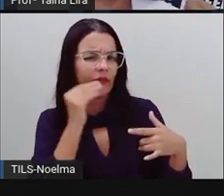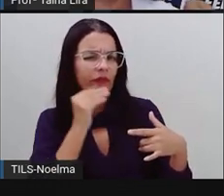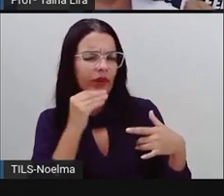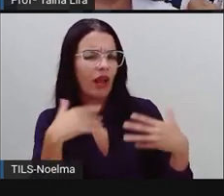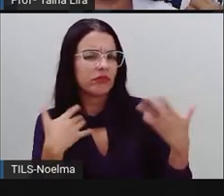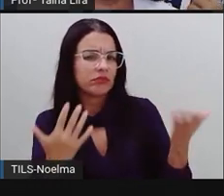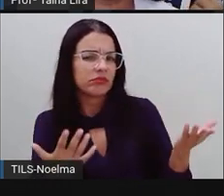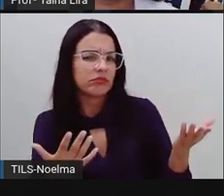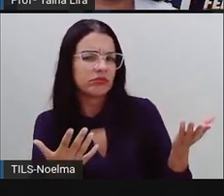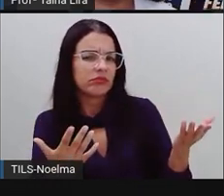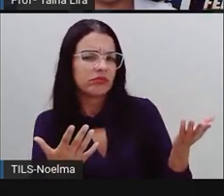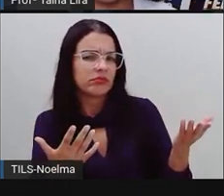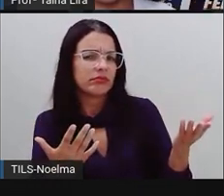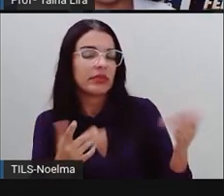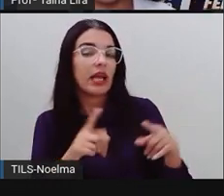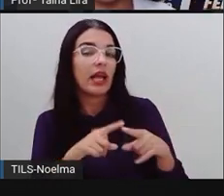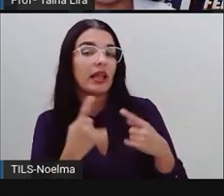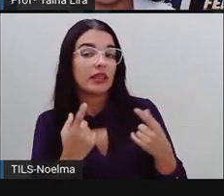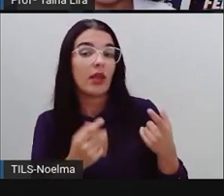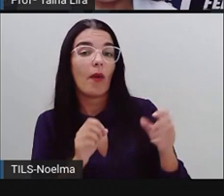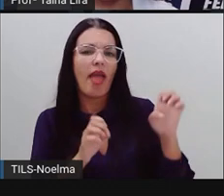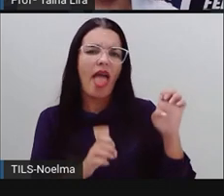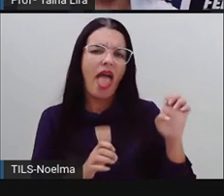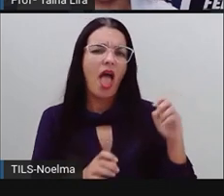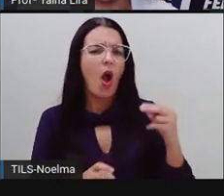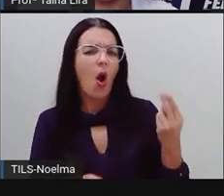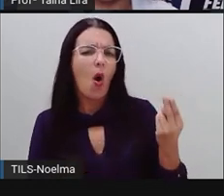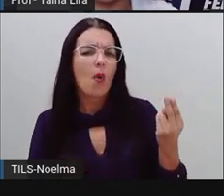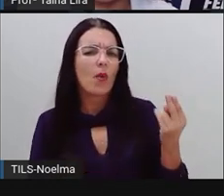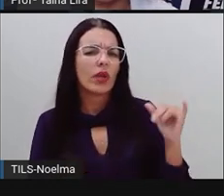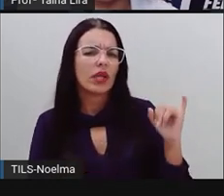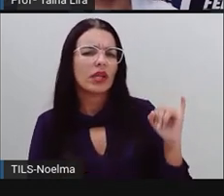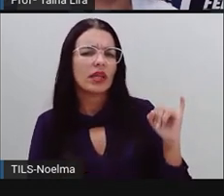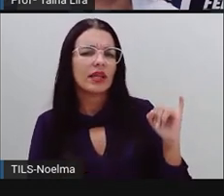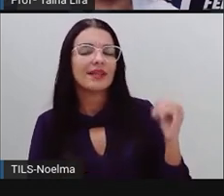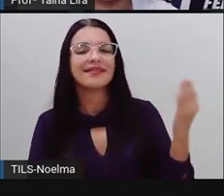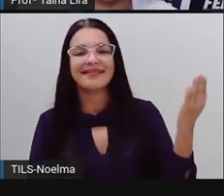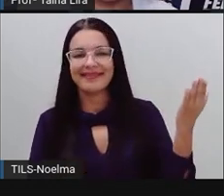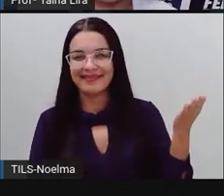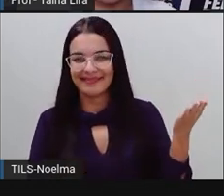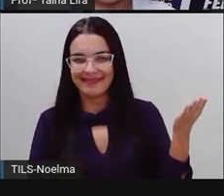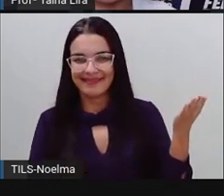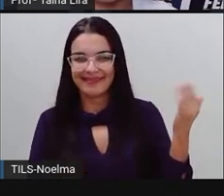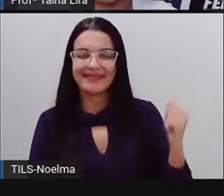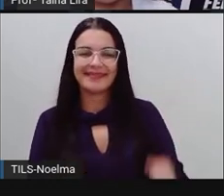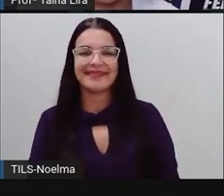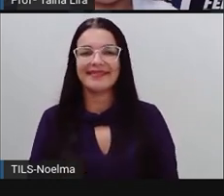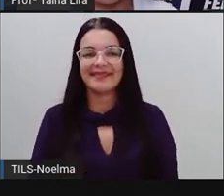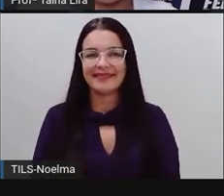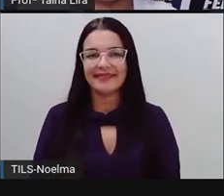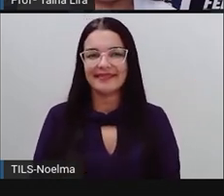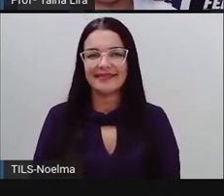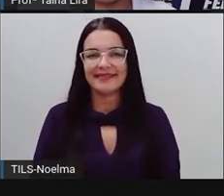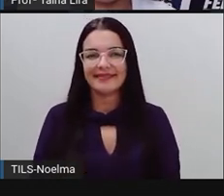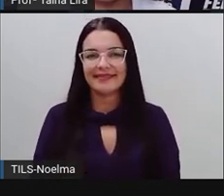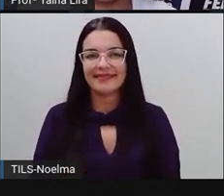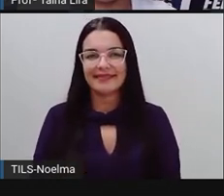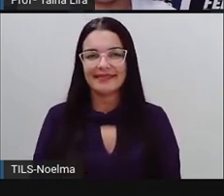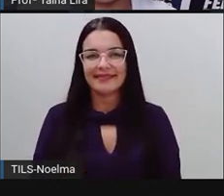é uma sílaba fraca tá Eu coloco ó a letra e